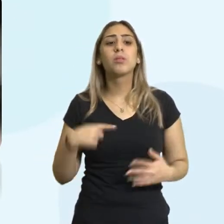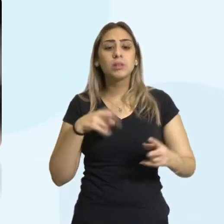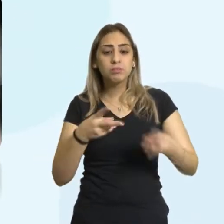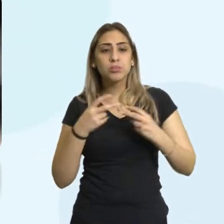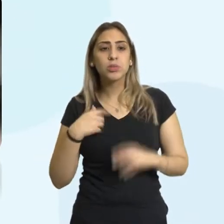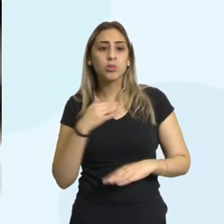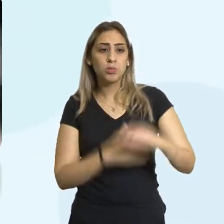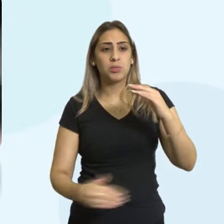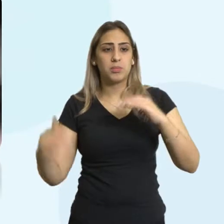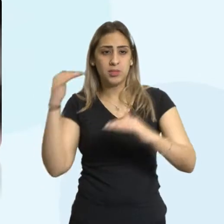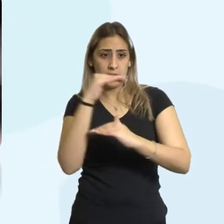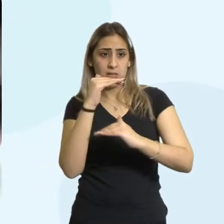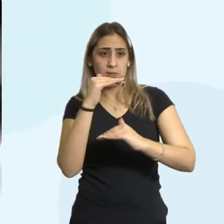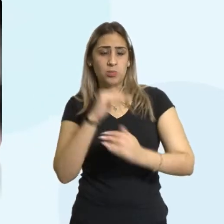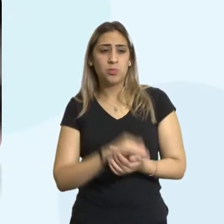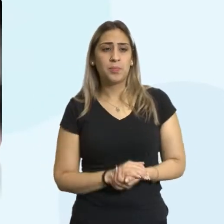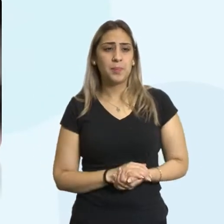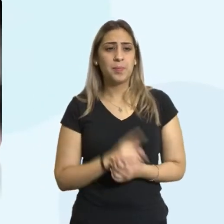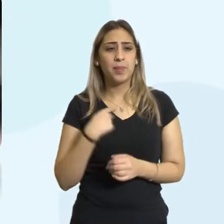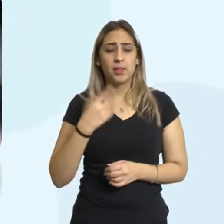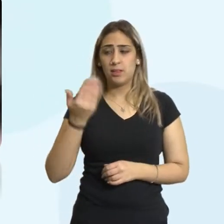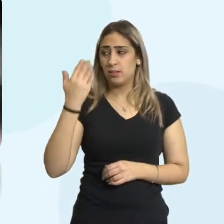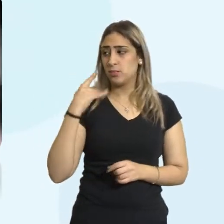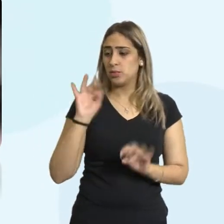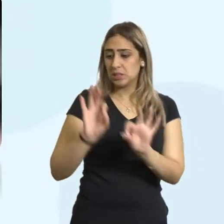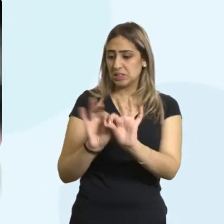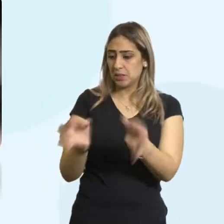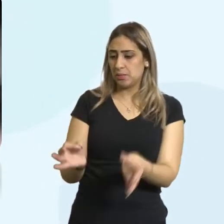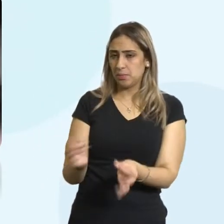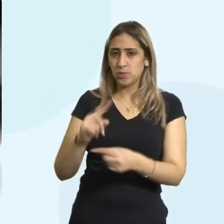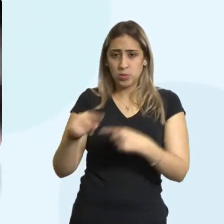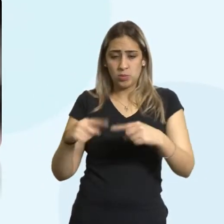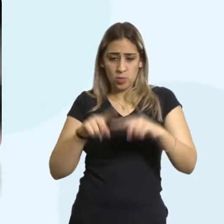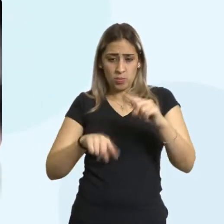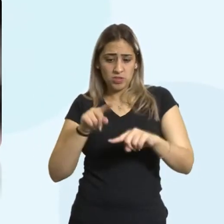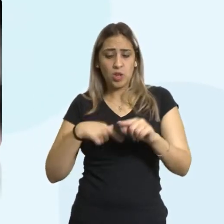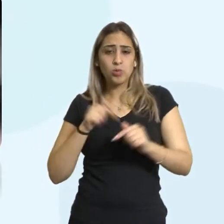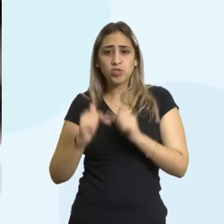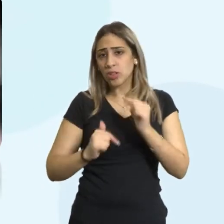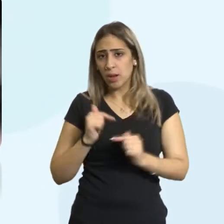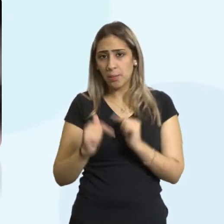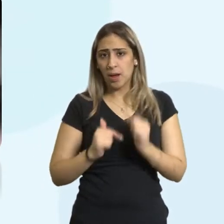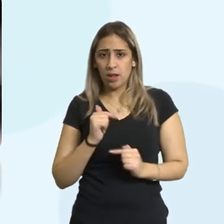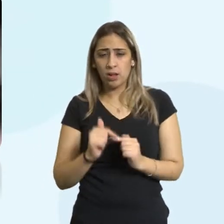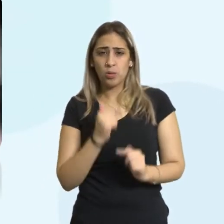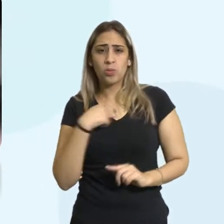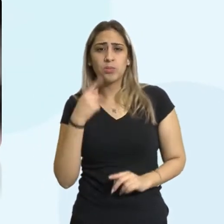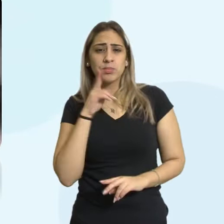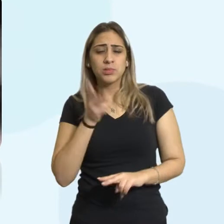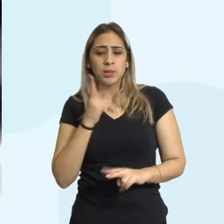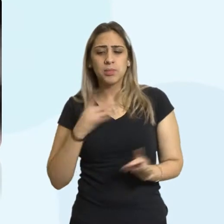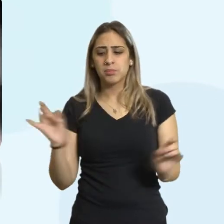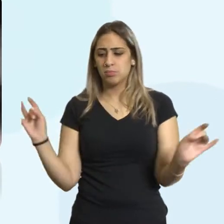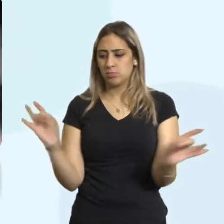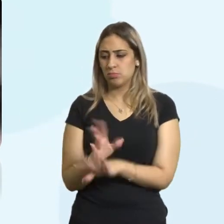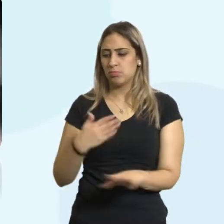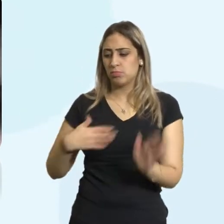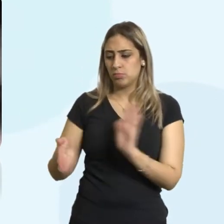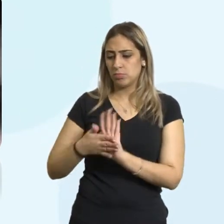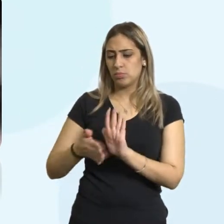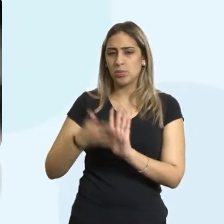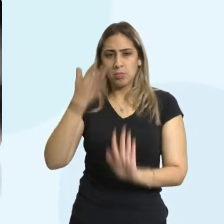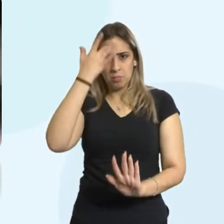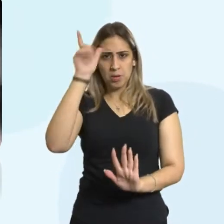Submisso né o corpo era um simples objeto de trabalho aí que deveria estar sempre preparado para executar as ordens